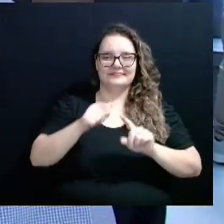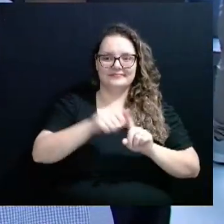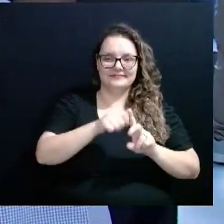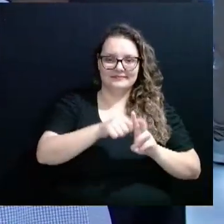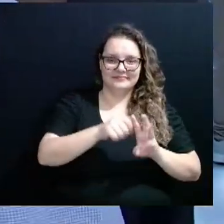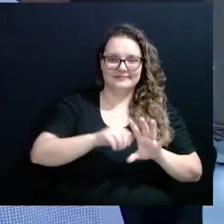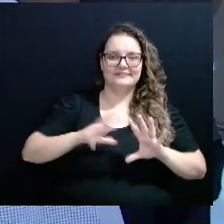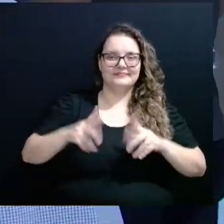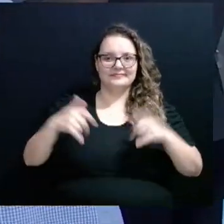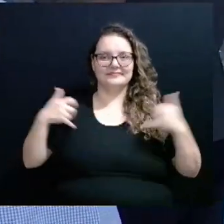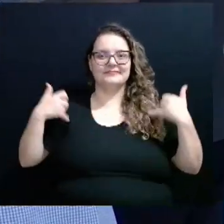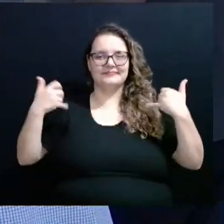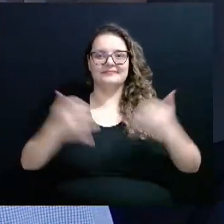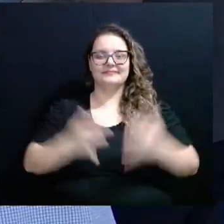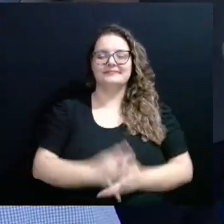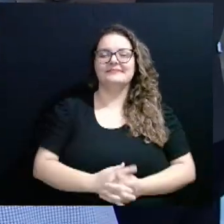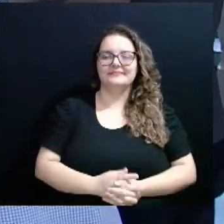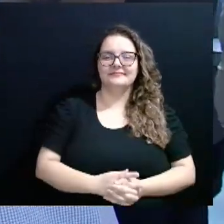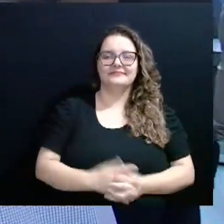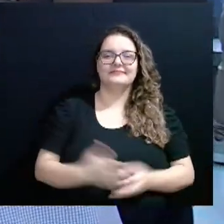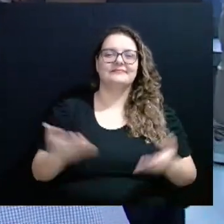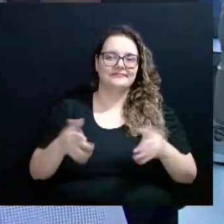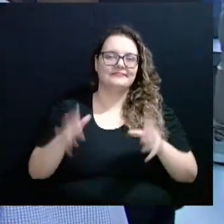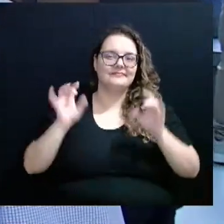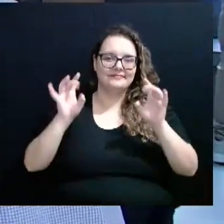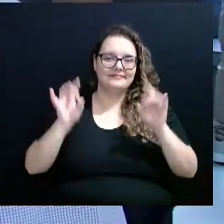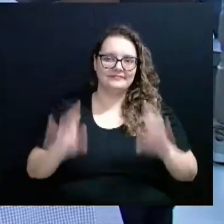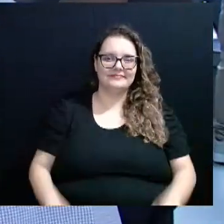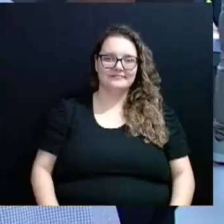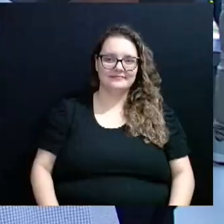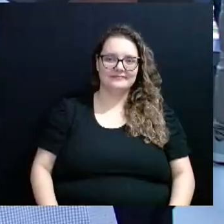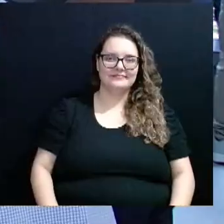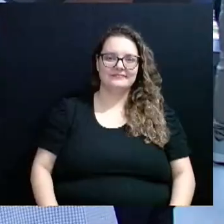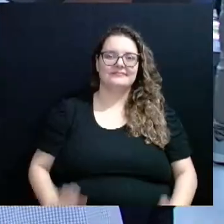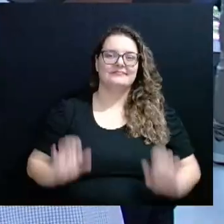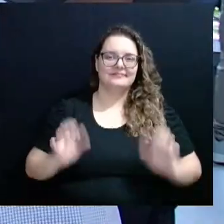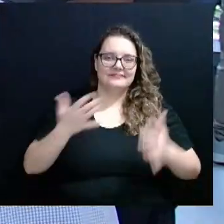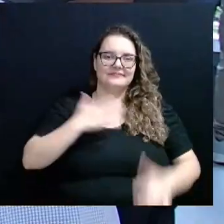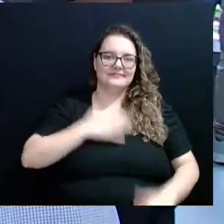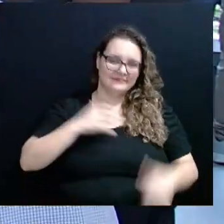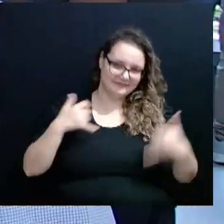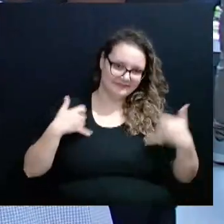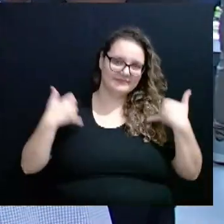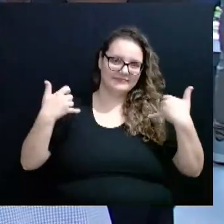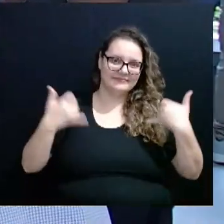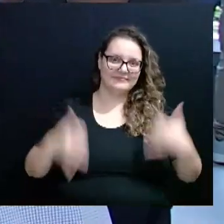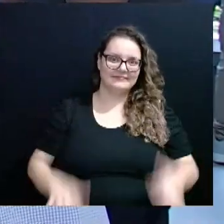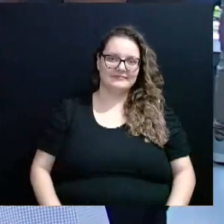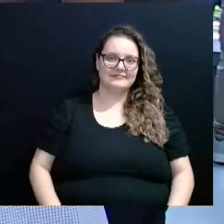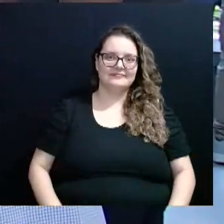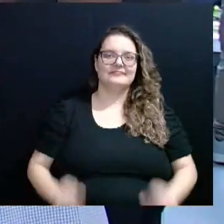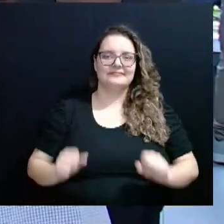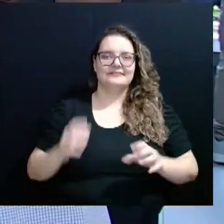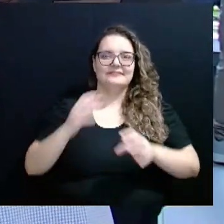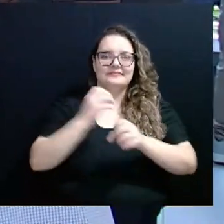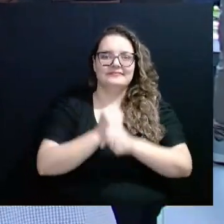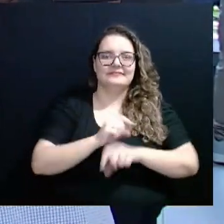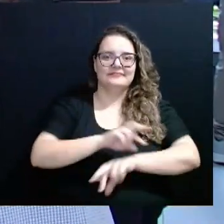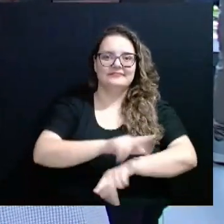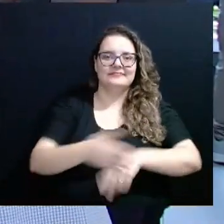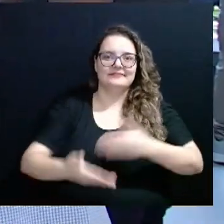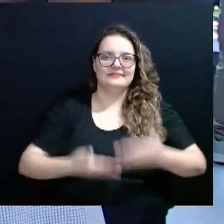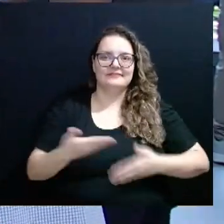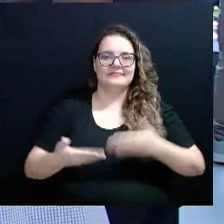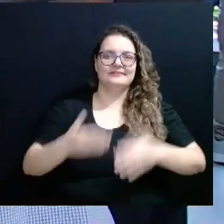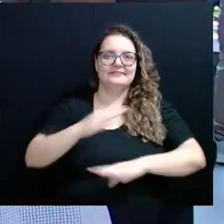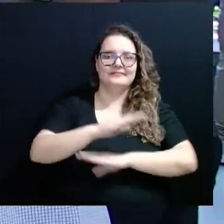aniversariantes e hoje em especial, né, o evento do meu aniversário, e podemos reunir muitos servidores aqui da Câmara. É um